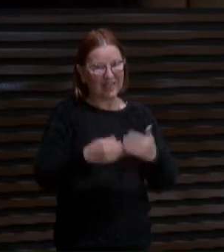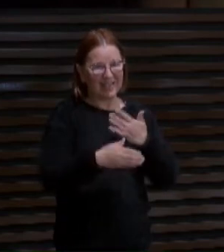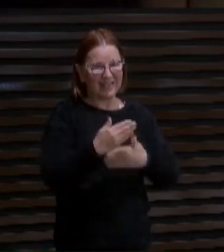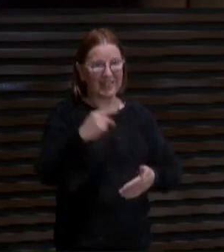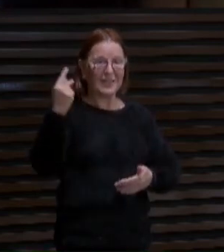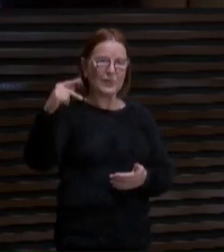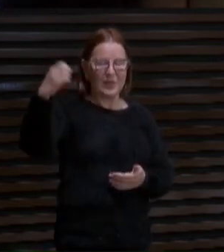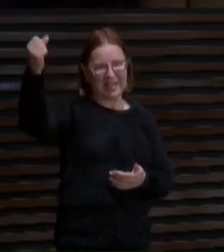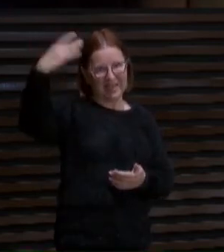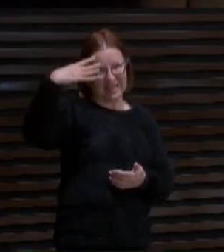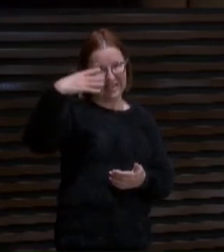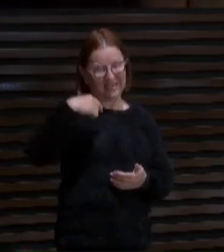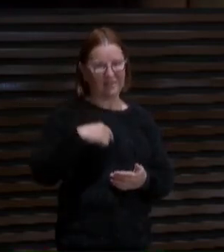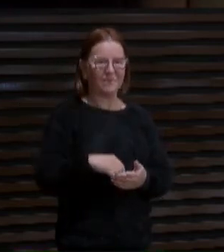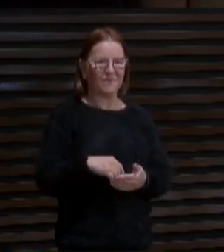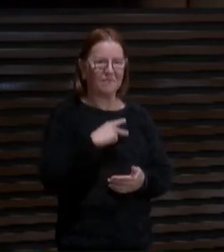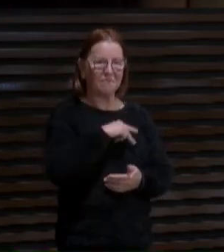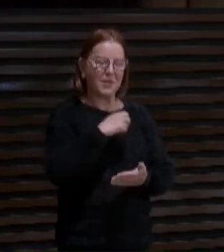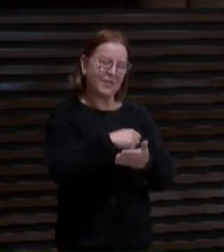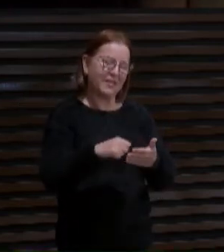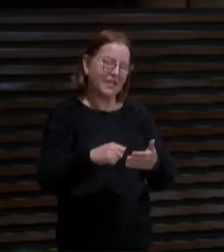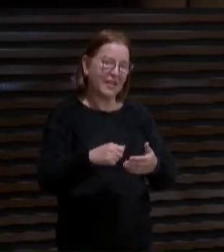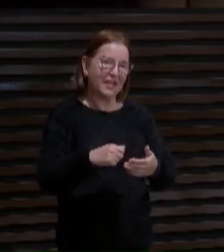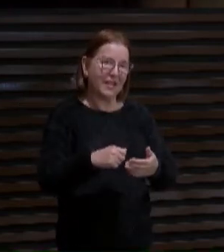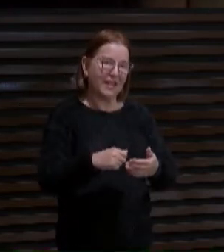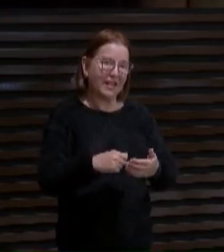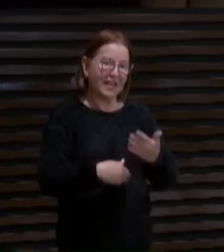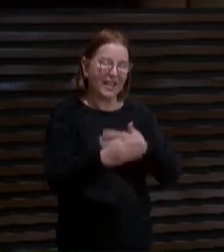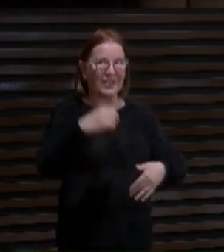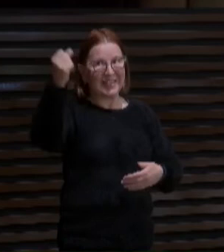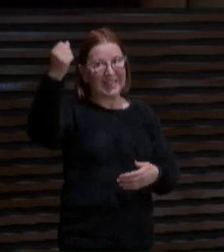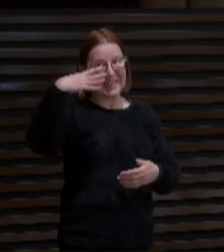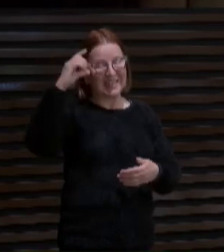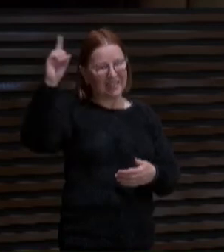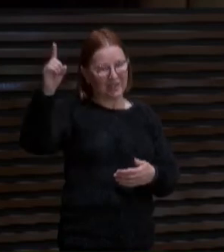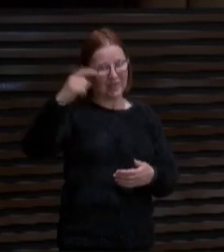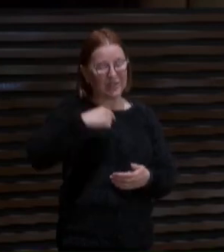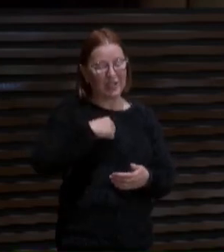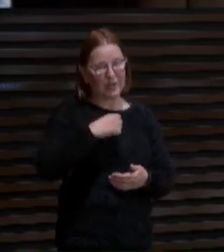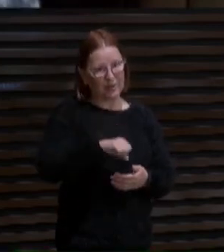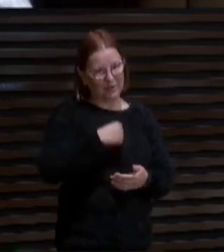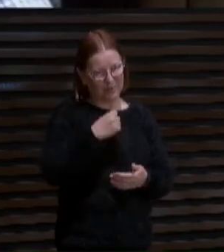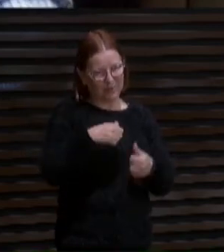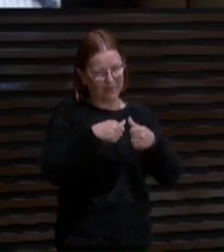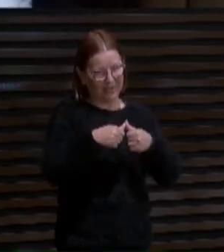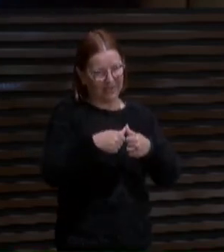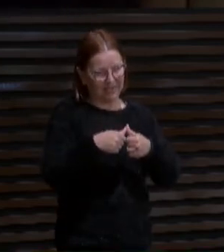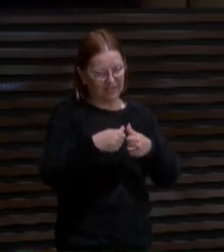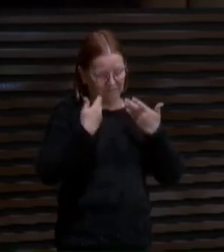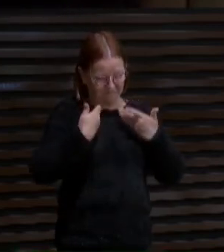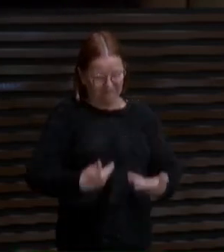Paulo diz pela graça de Deus eu sou o que sou é só pela graça dele